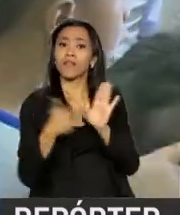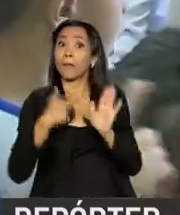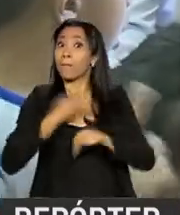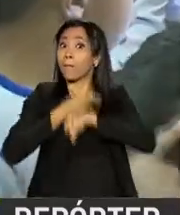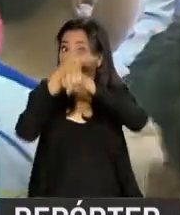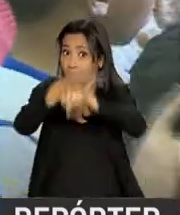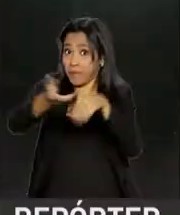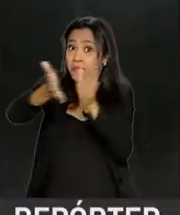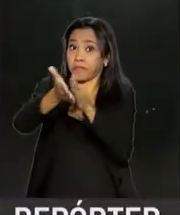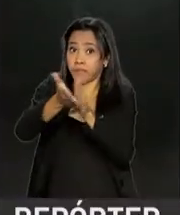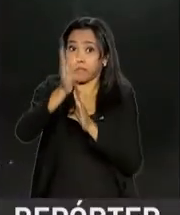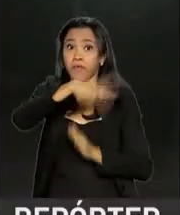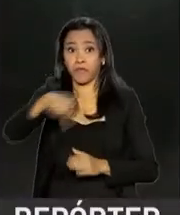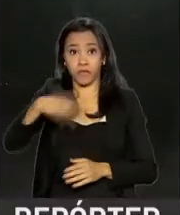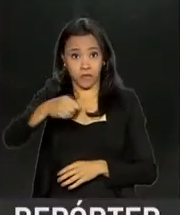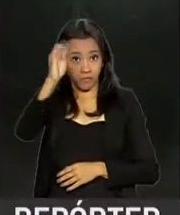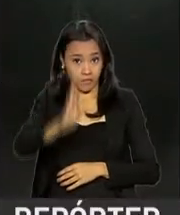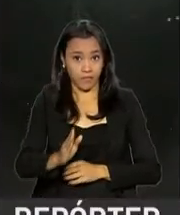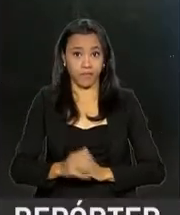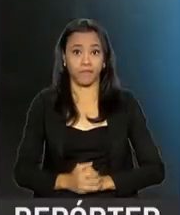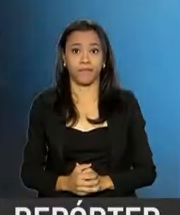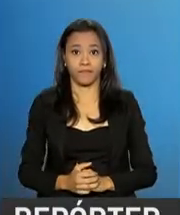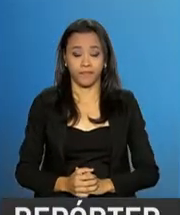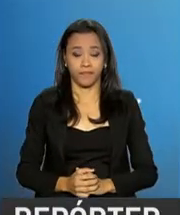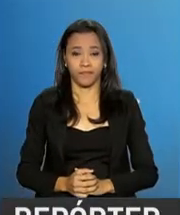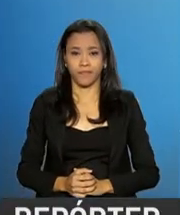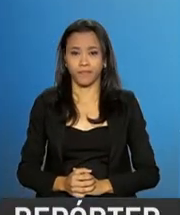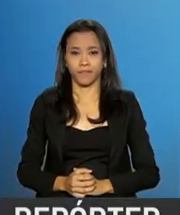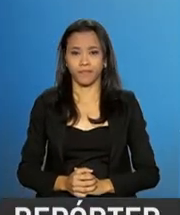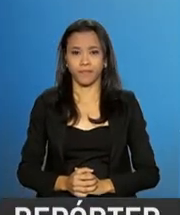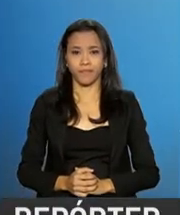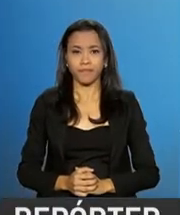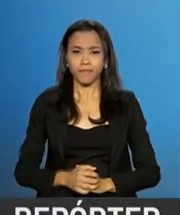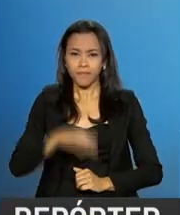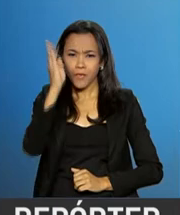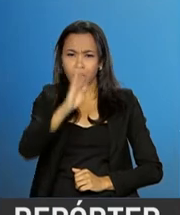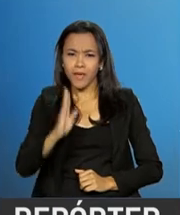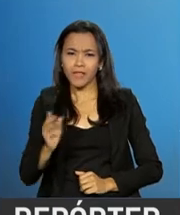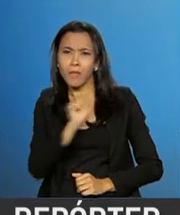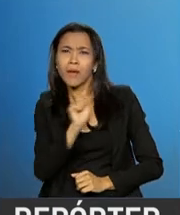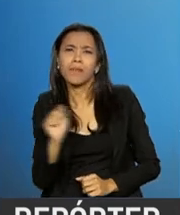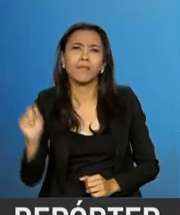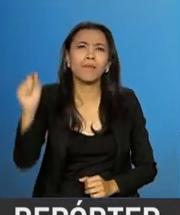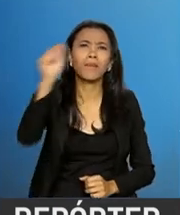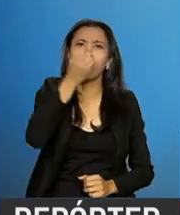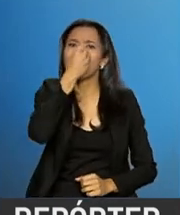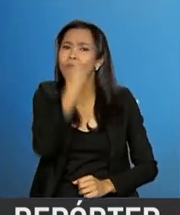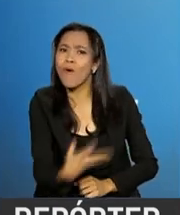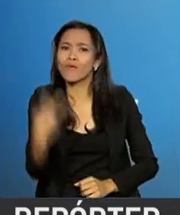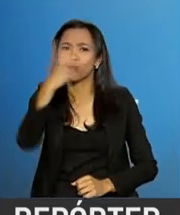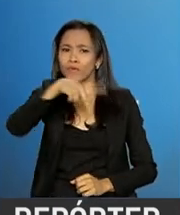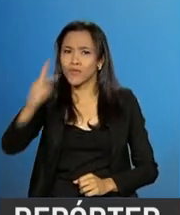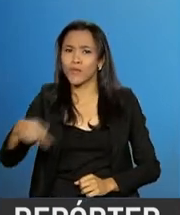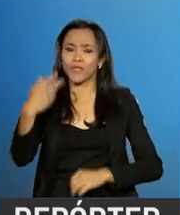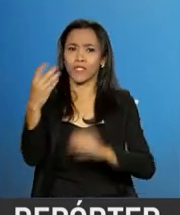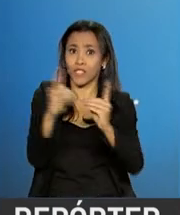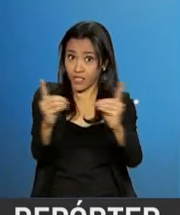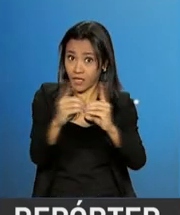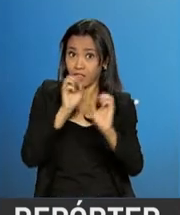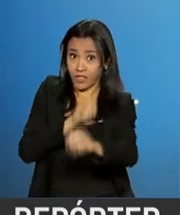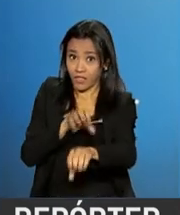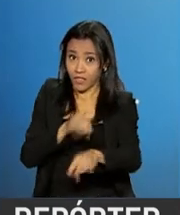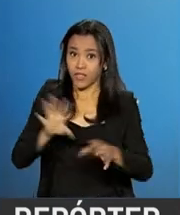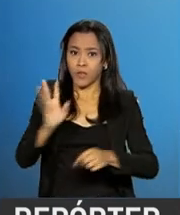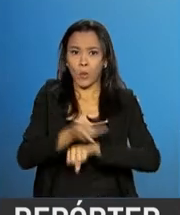deste ano o brasil está cheio de bons professores e boas práticas em educação o